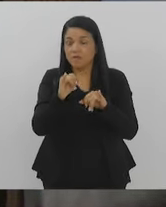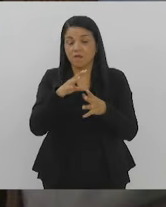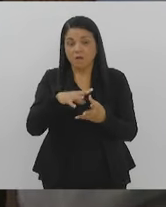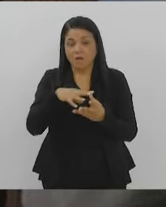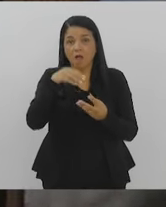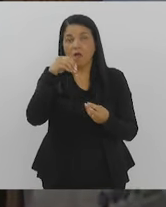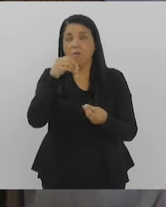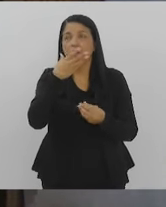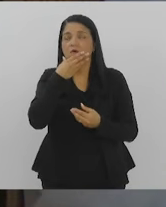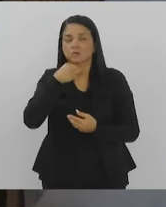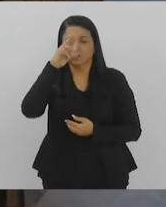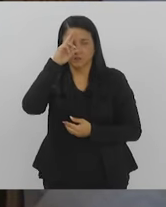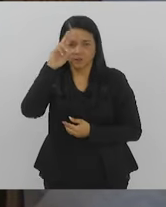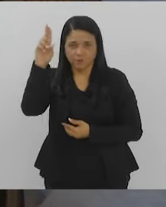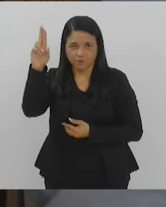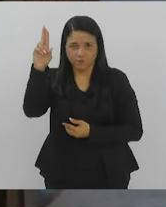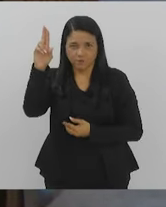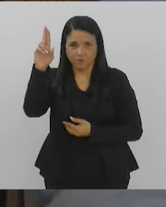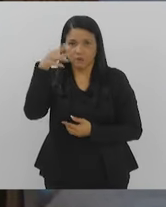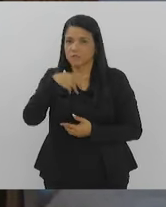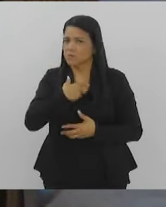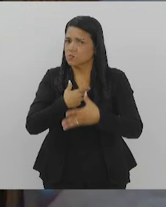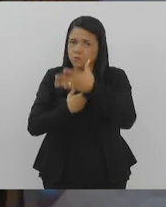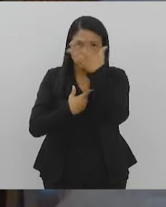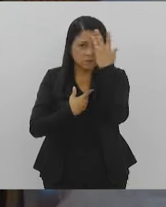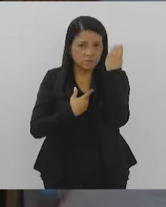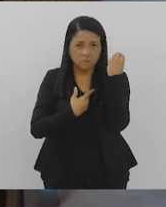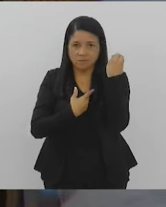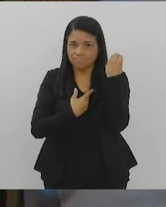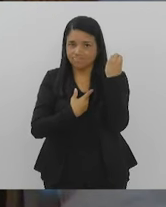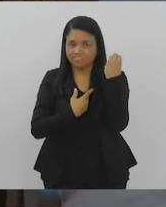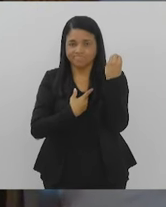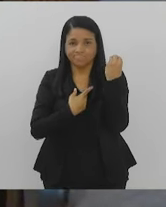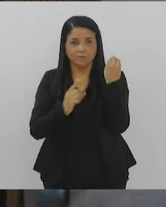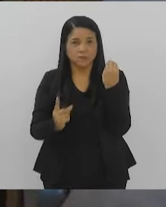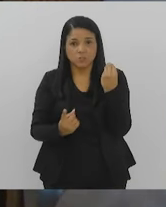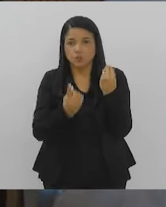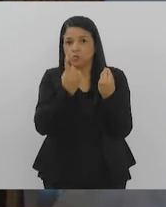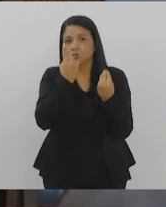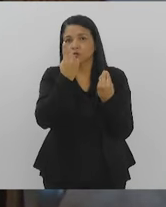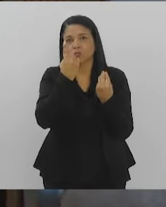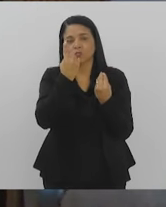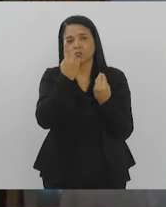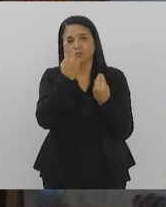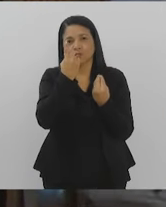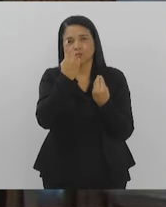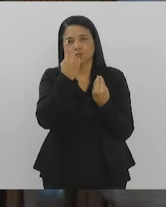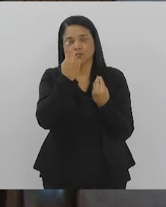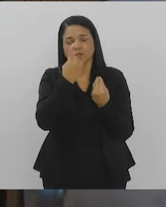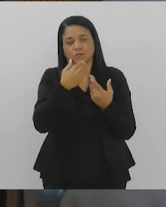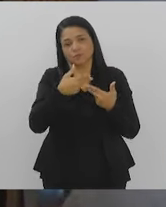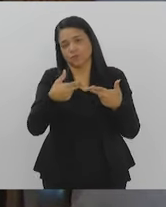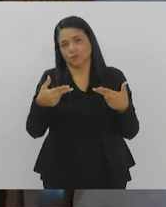Senhor, e não te esqueças de nenhum só de seus